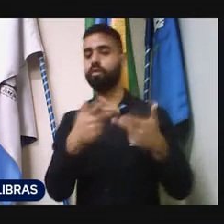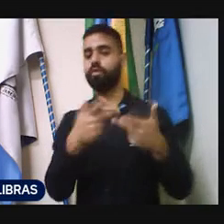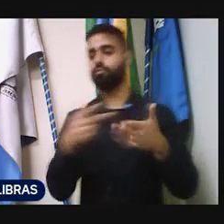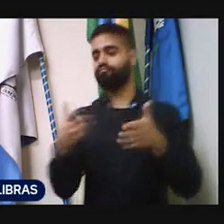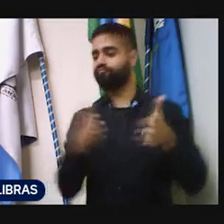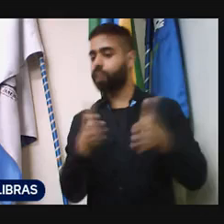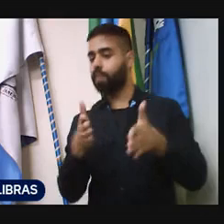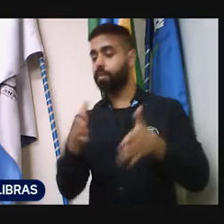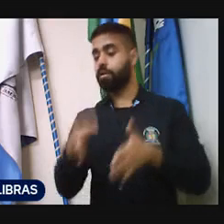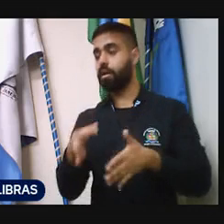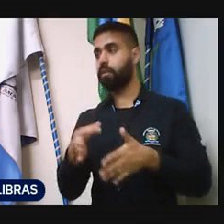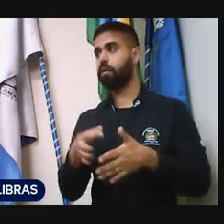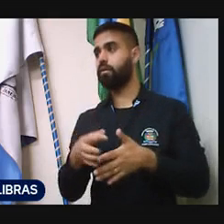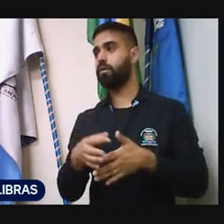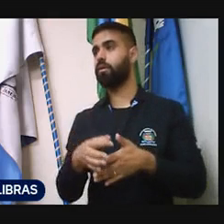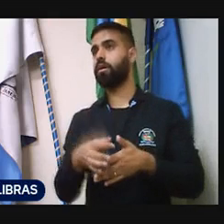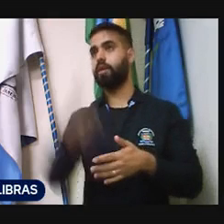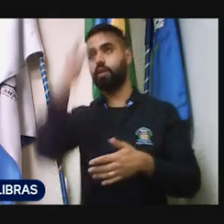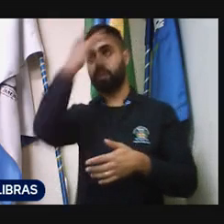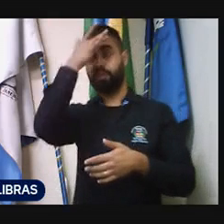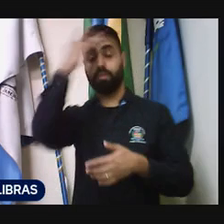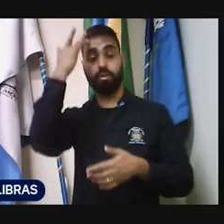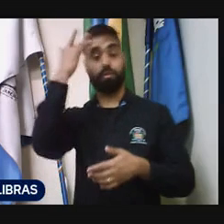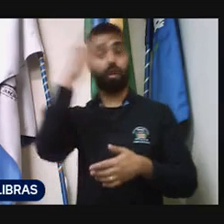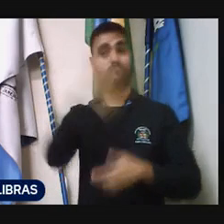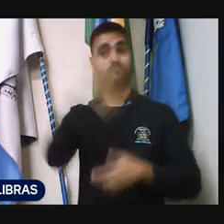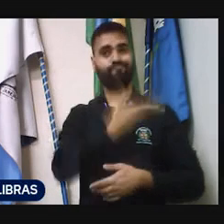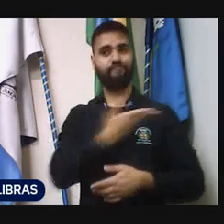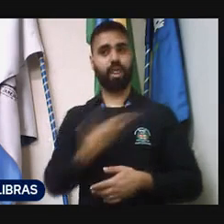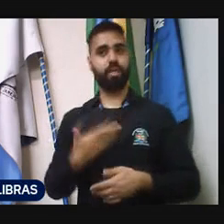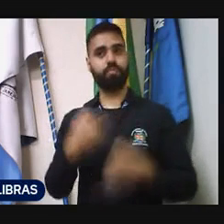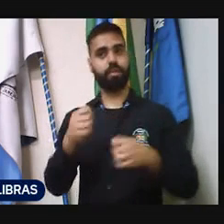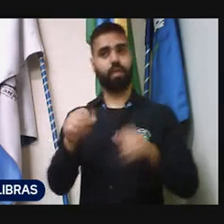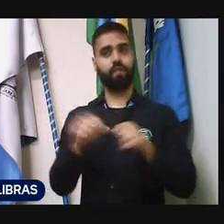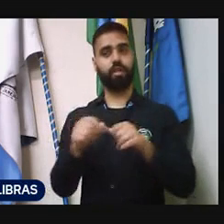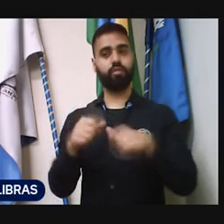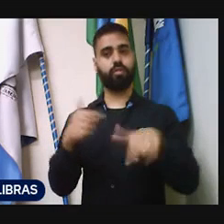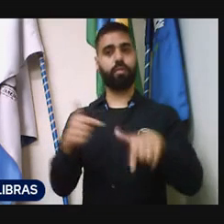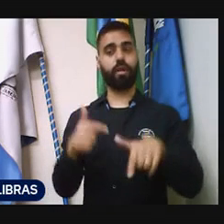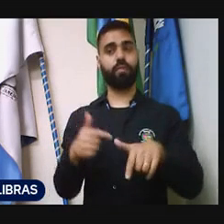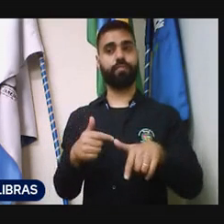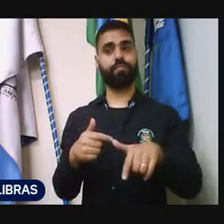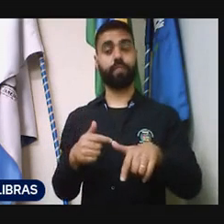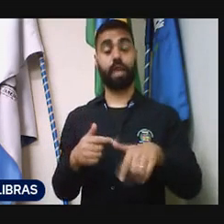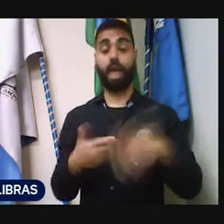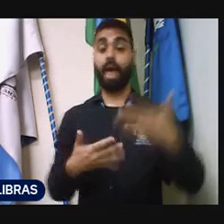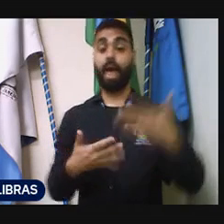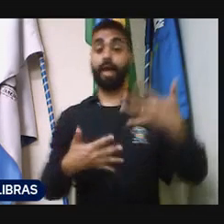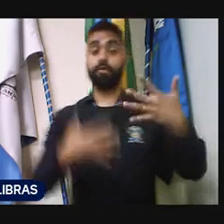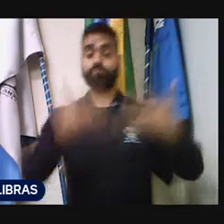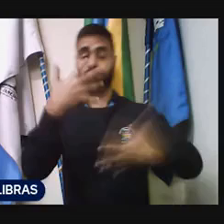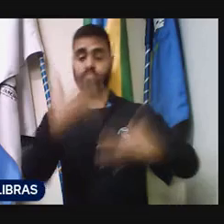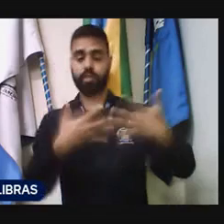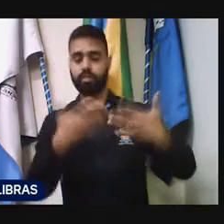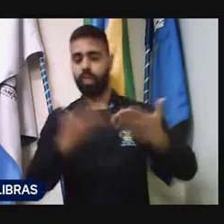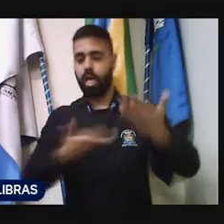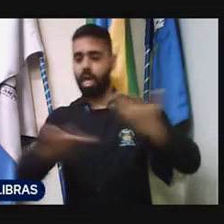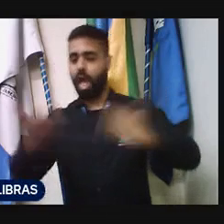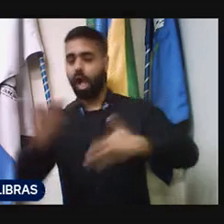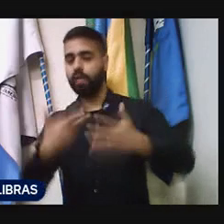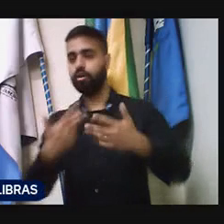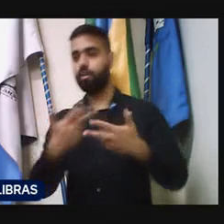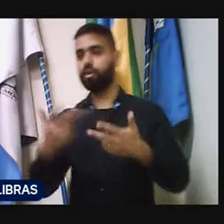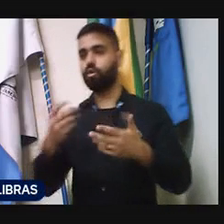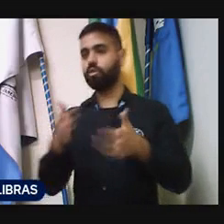administrativa pelas quais agências de licitação pública devem voltar tô usando o princípio da Transparência administrativa que se